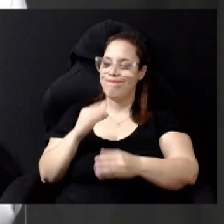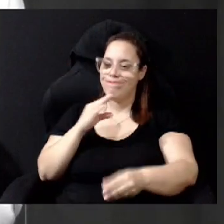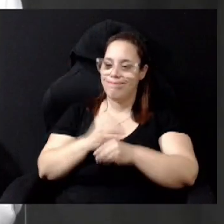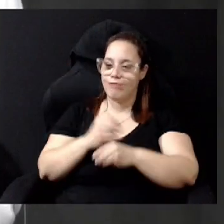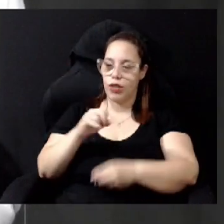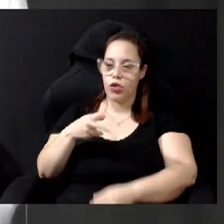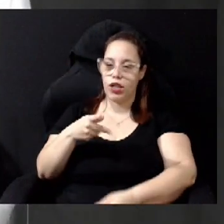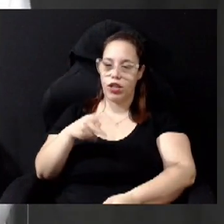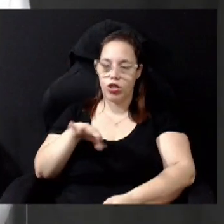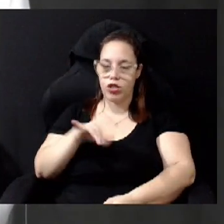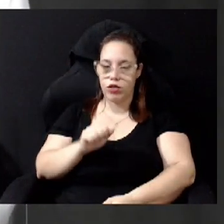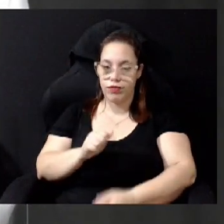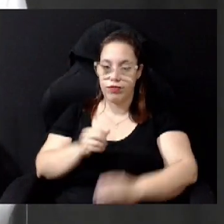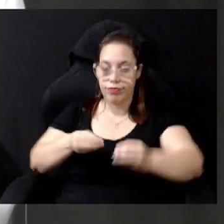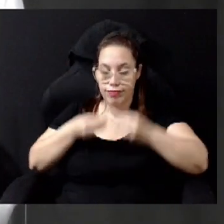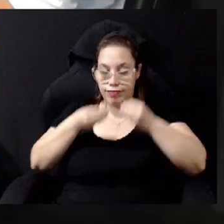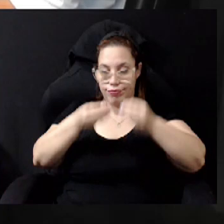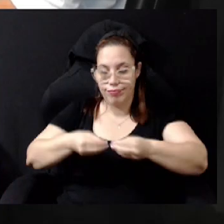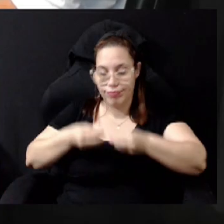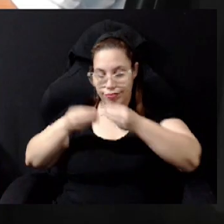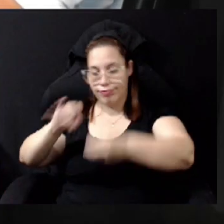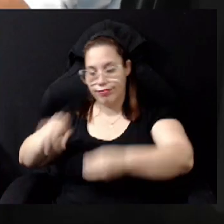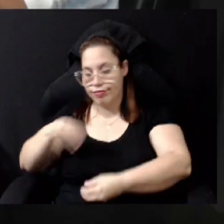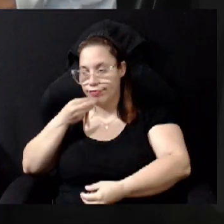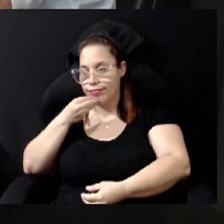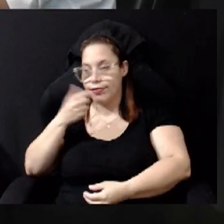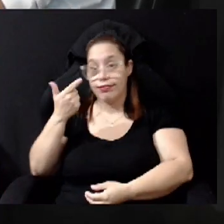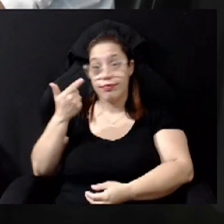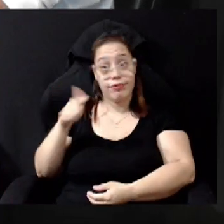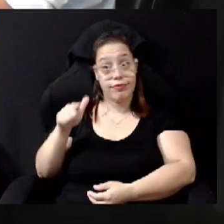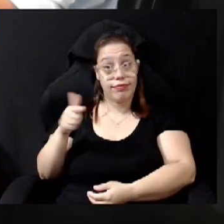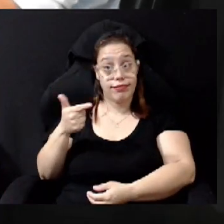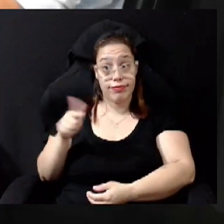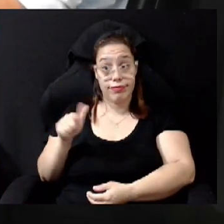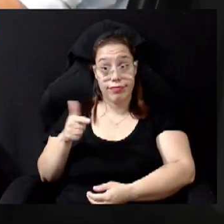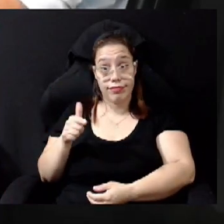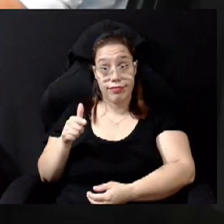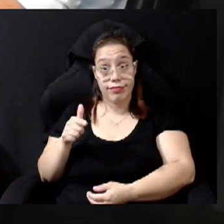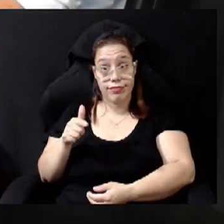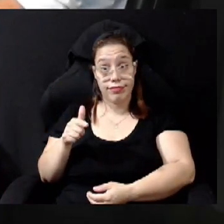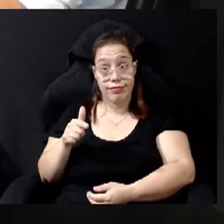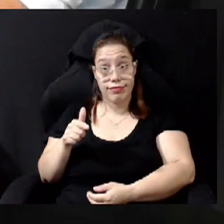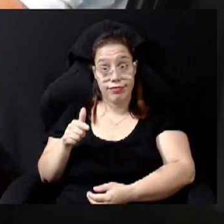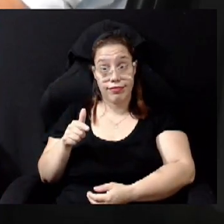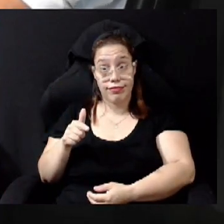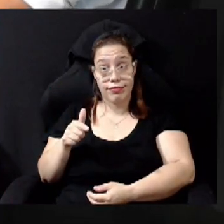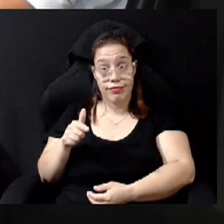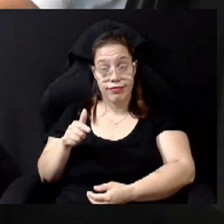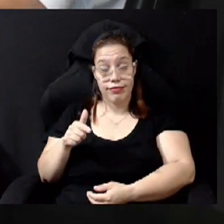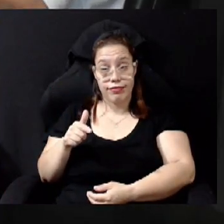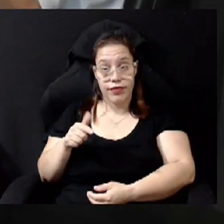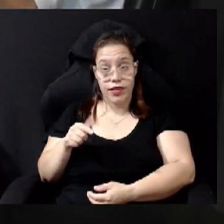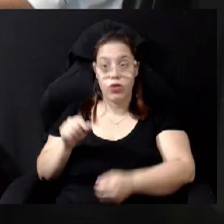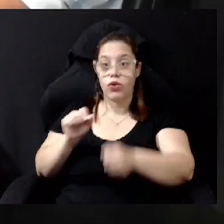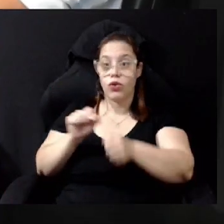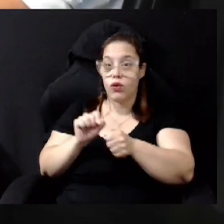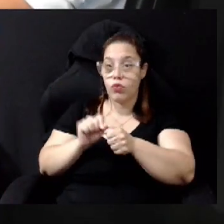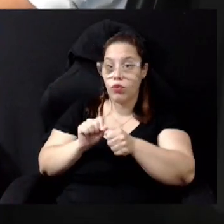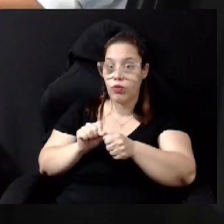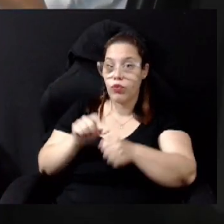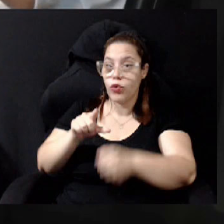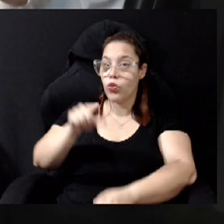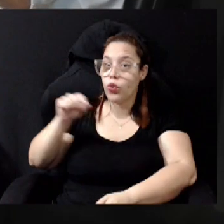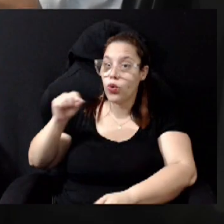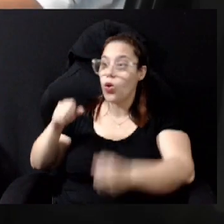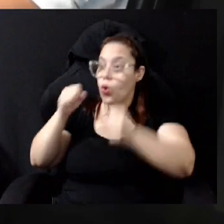têm oferecido essa oportunidade. Nós não tínhamos, né, de escolher o que deveria ser feito, escolher o que pode ser